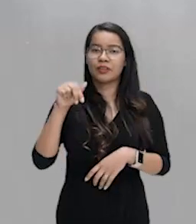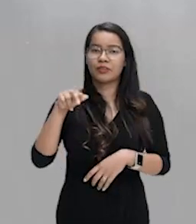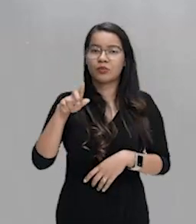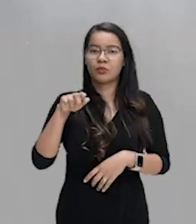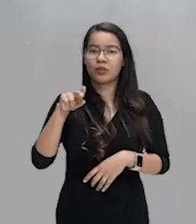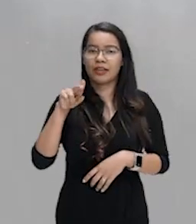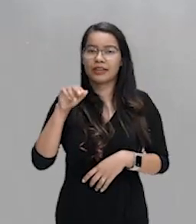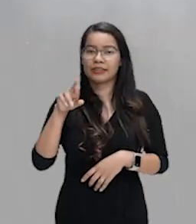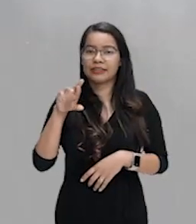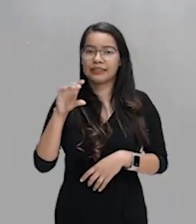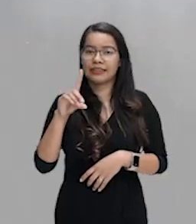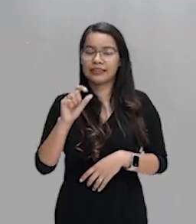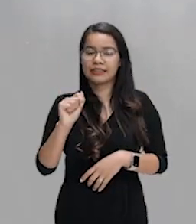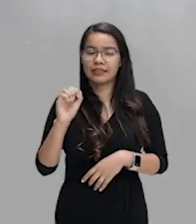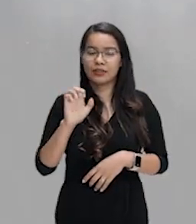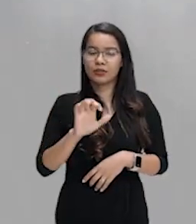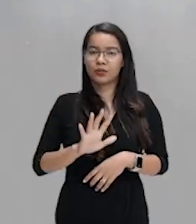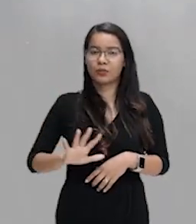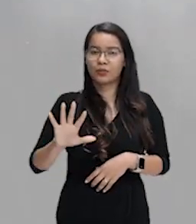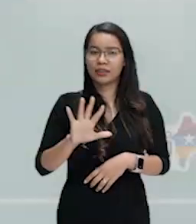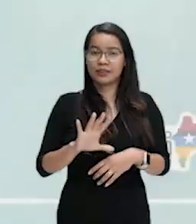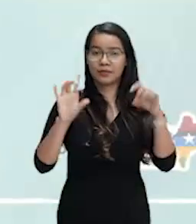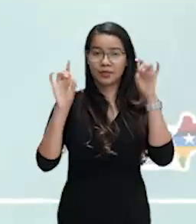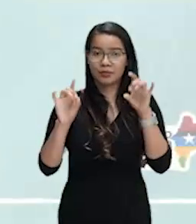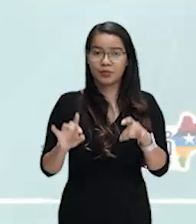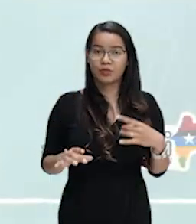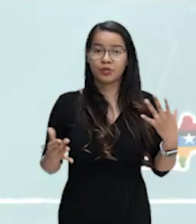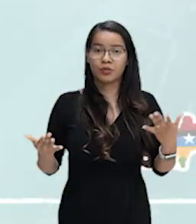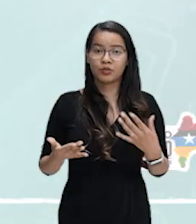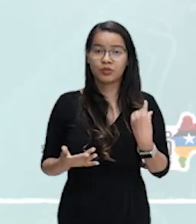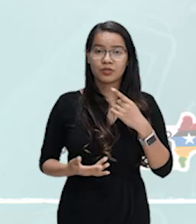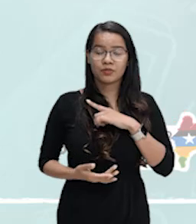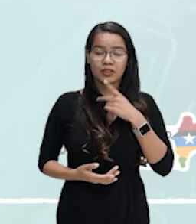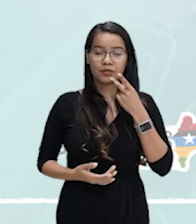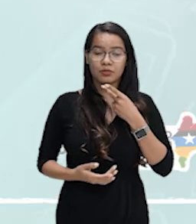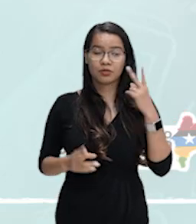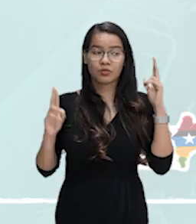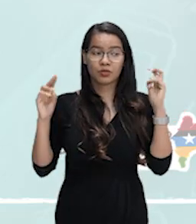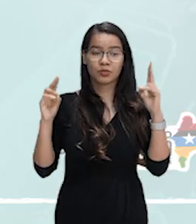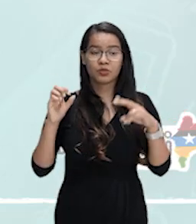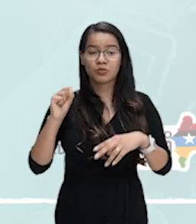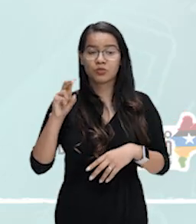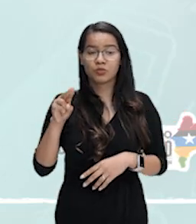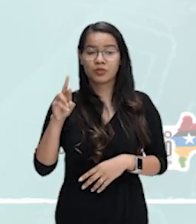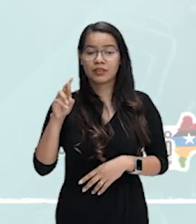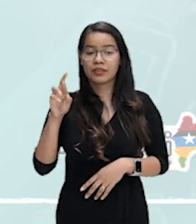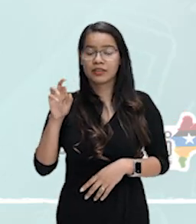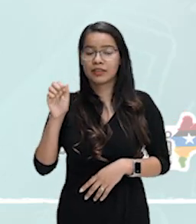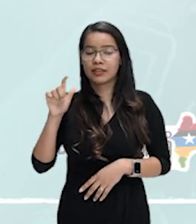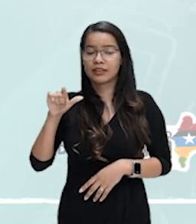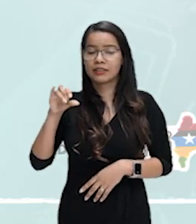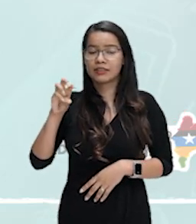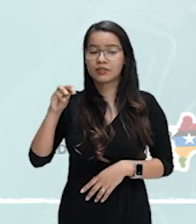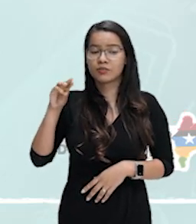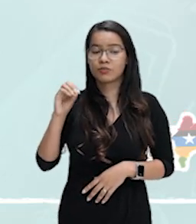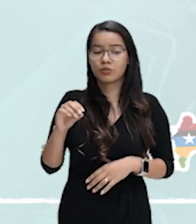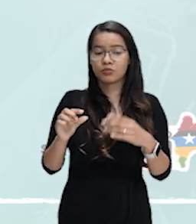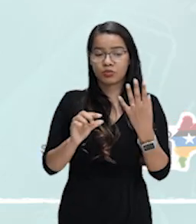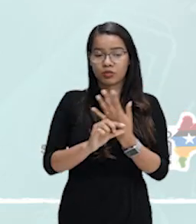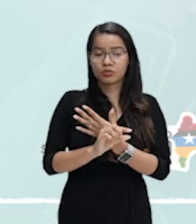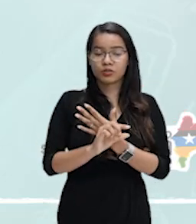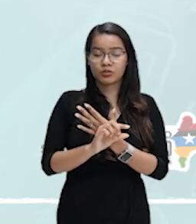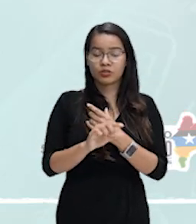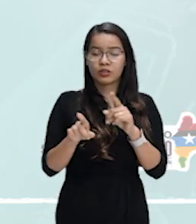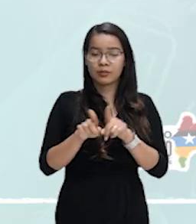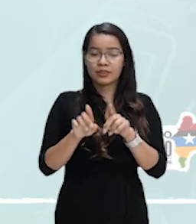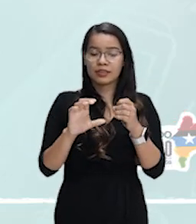europeias. Especificamente, a gente vai falar hoje sobre surrealismo, os artistas, as características, o estilo, o